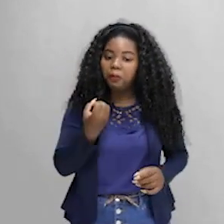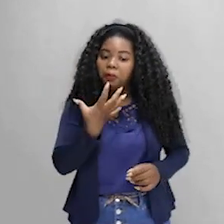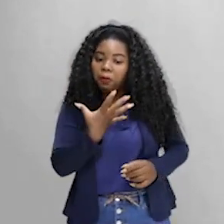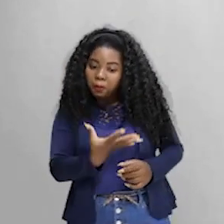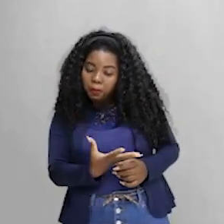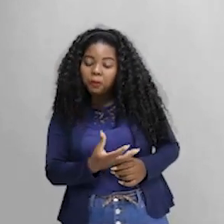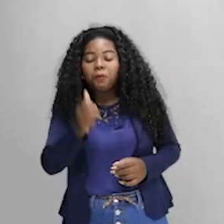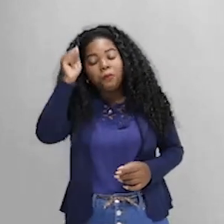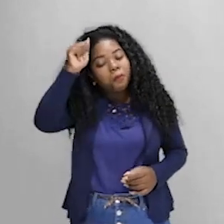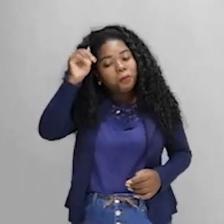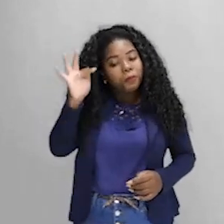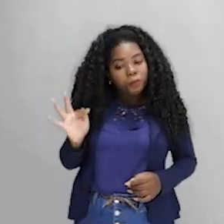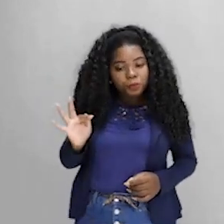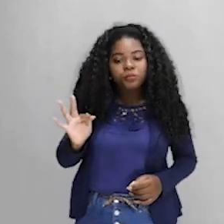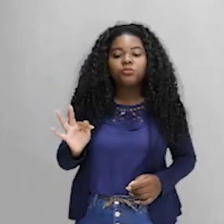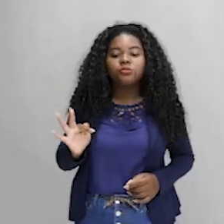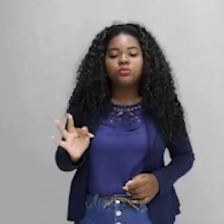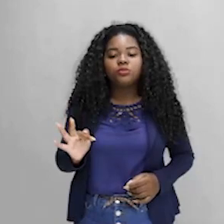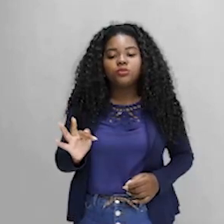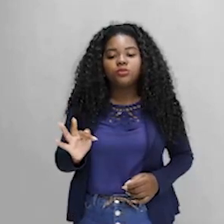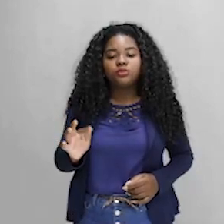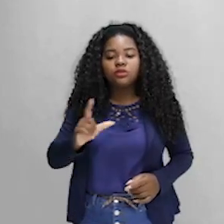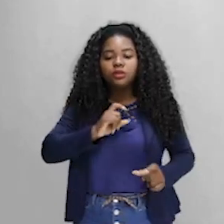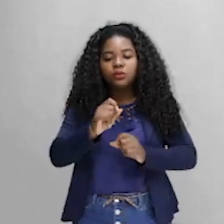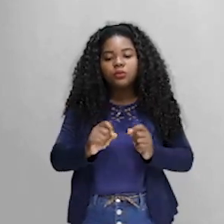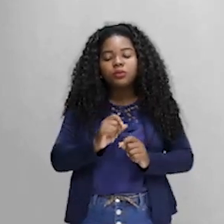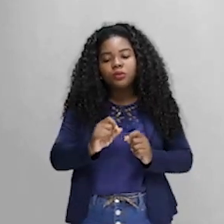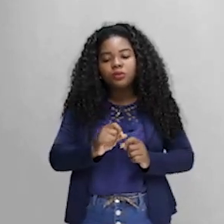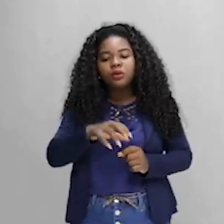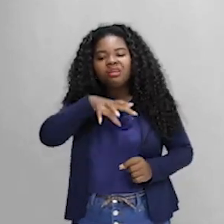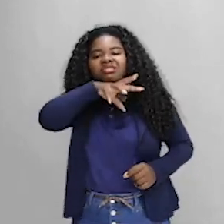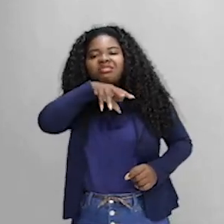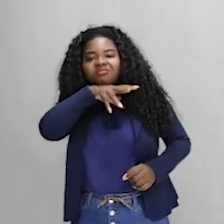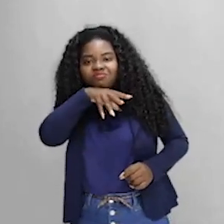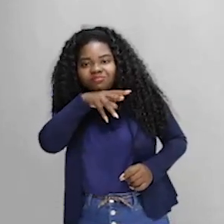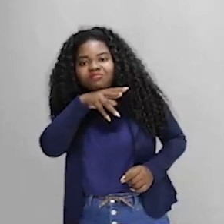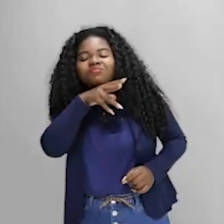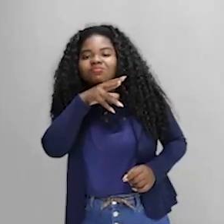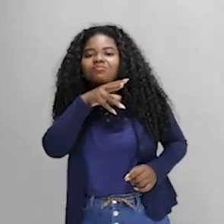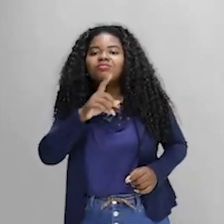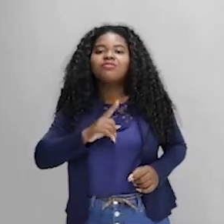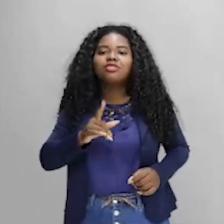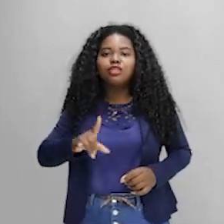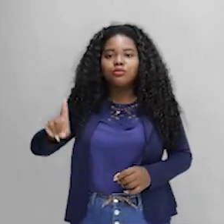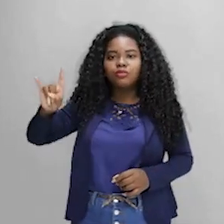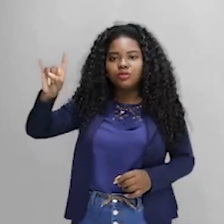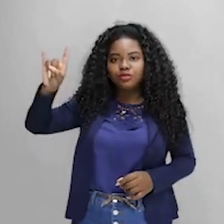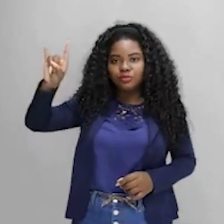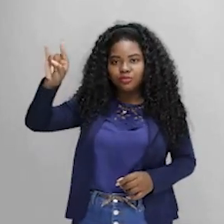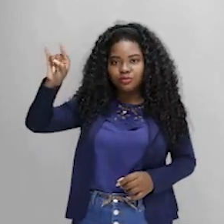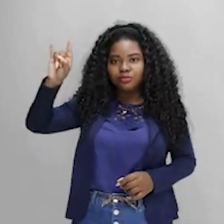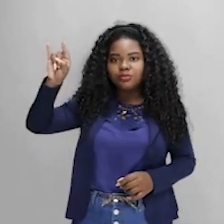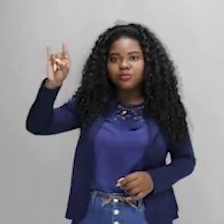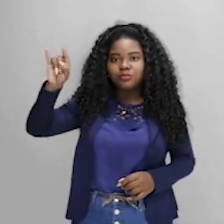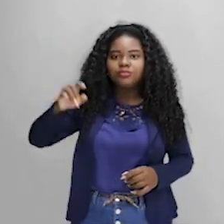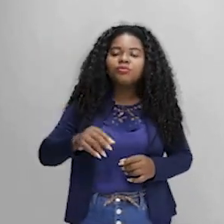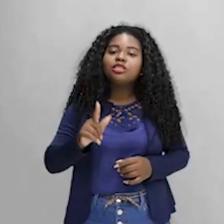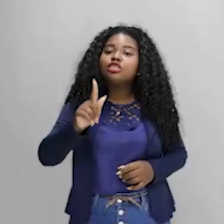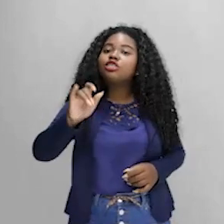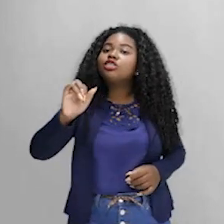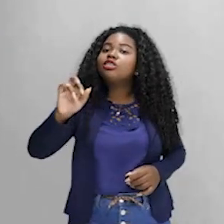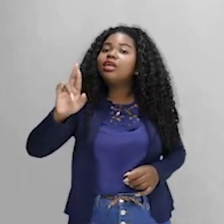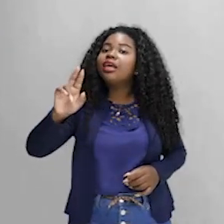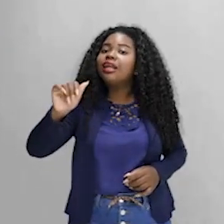gente tem aí, por exemplo, nessa região a gente encontra leões, né, girafas, por exemplo, nós temos aí elefantes,